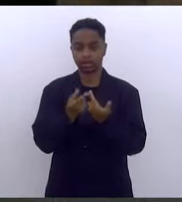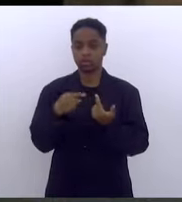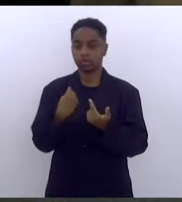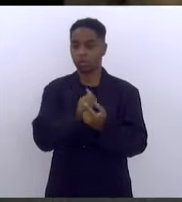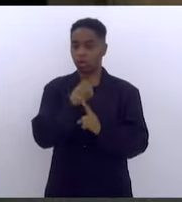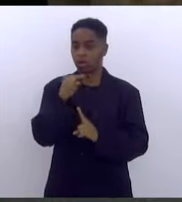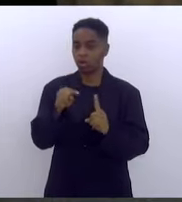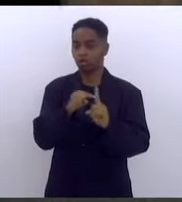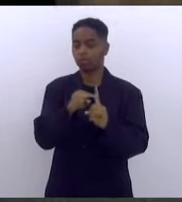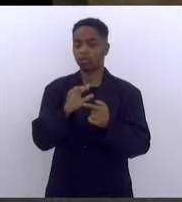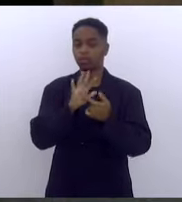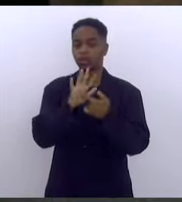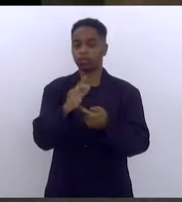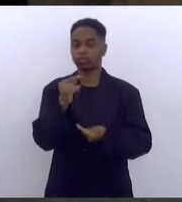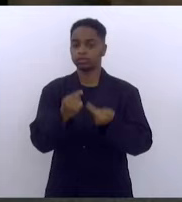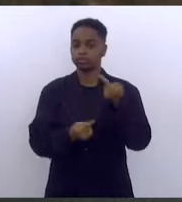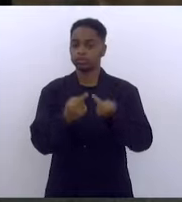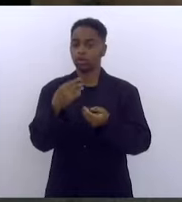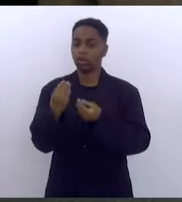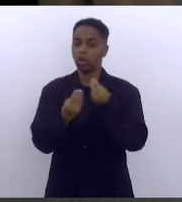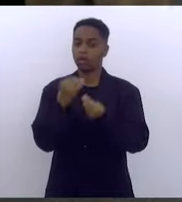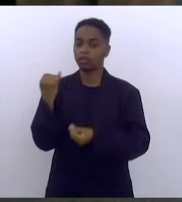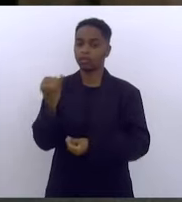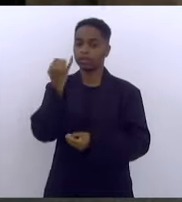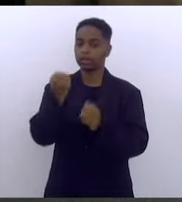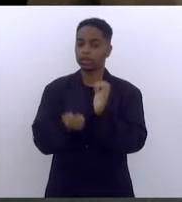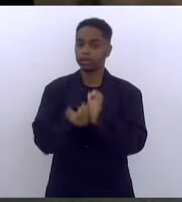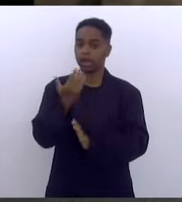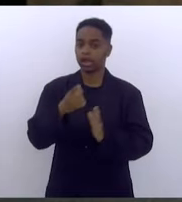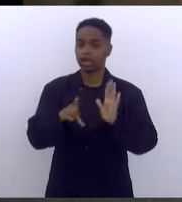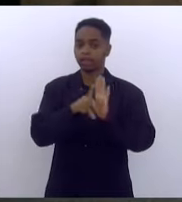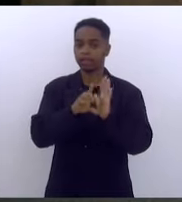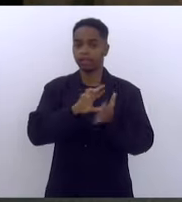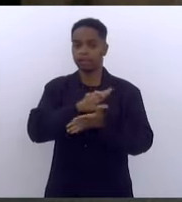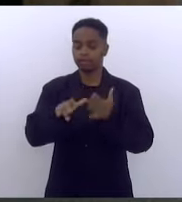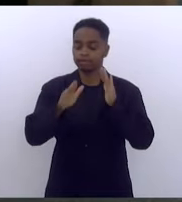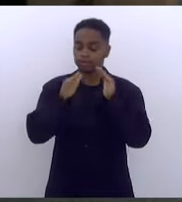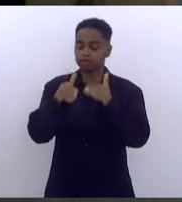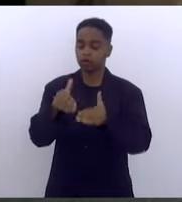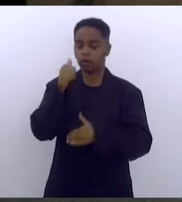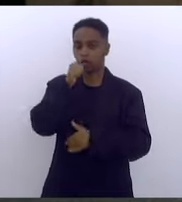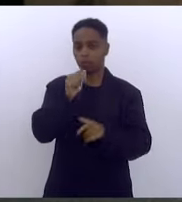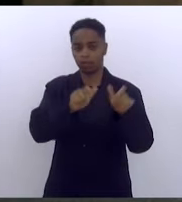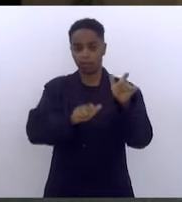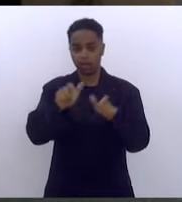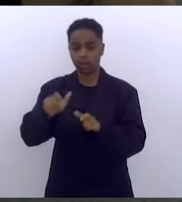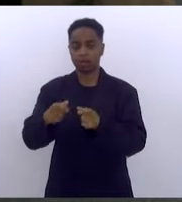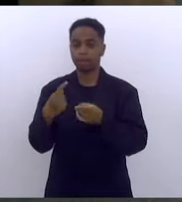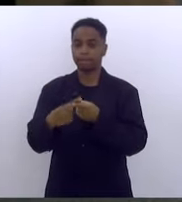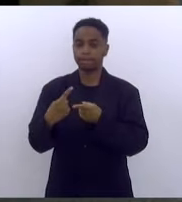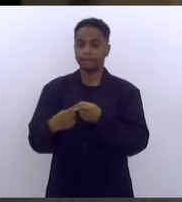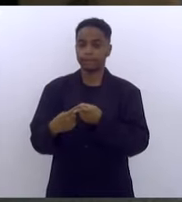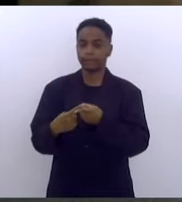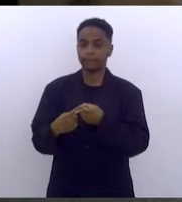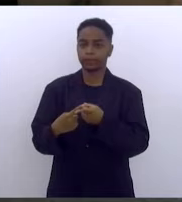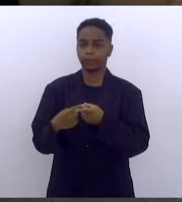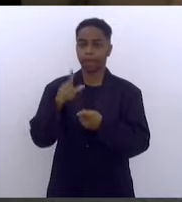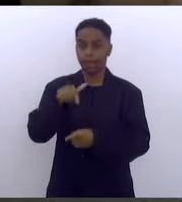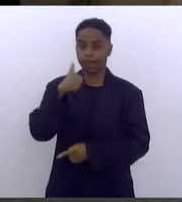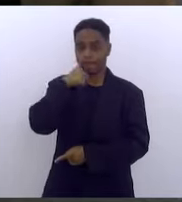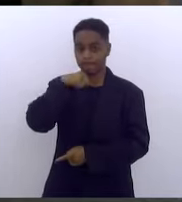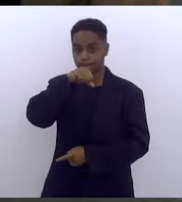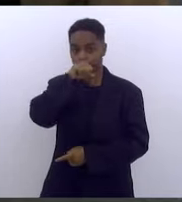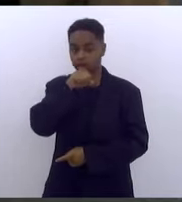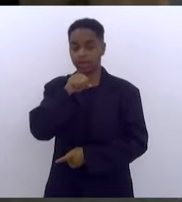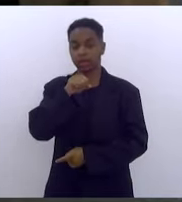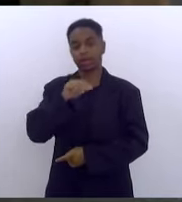um debate da importância da formulação de leis para essas mulheres que criam, que são mães de